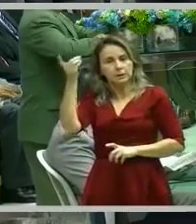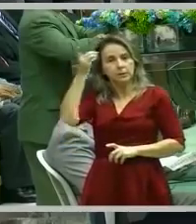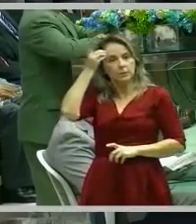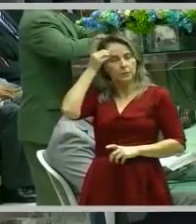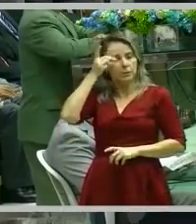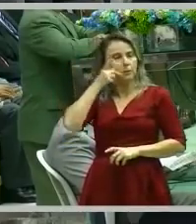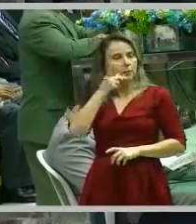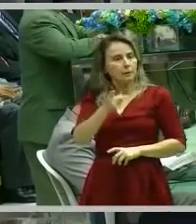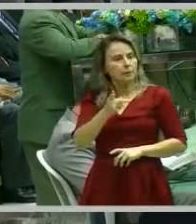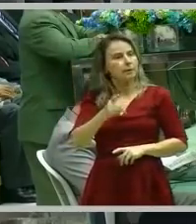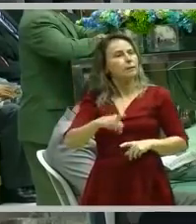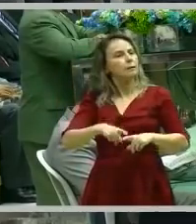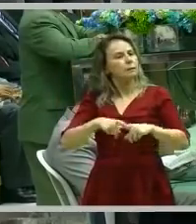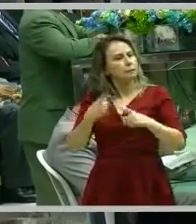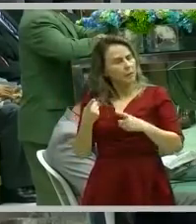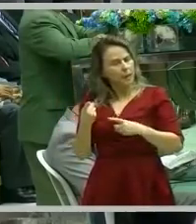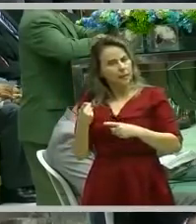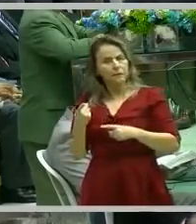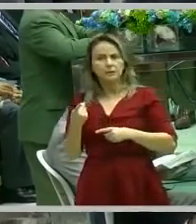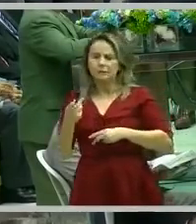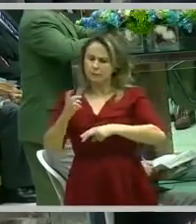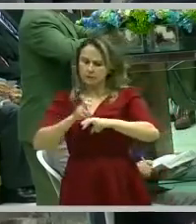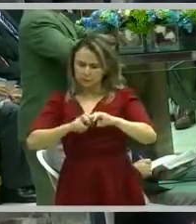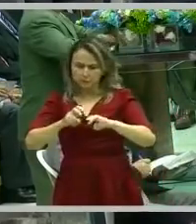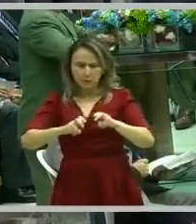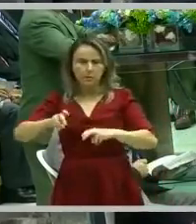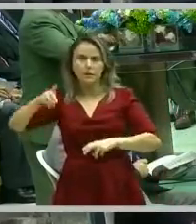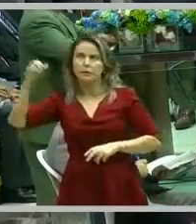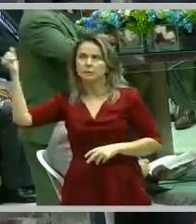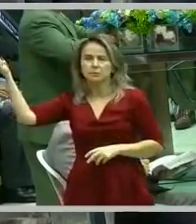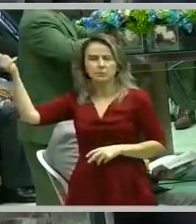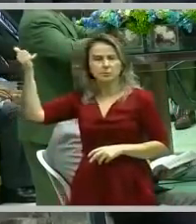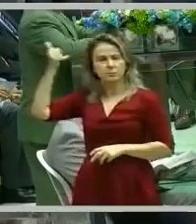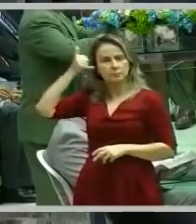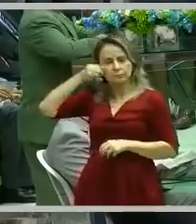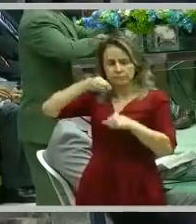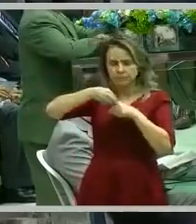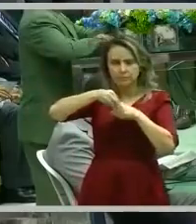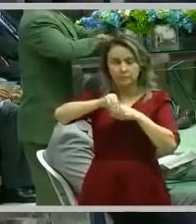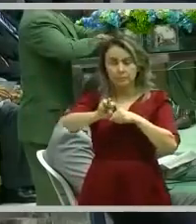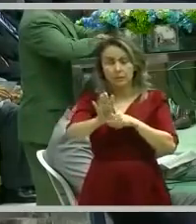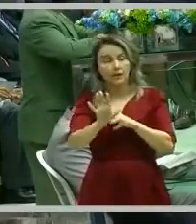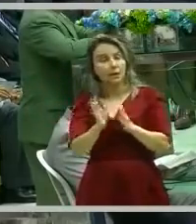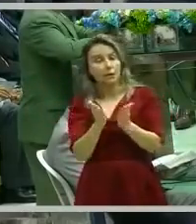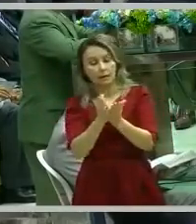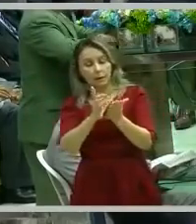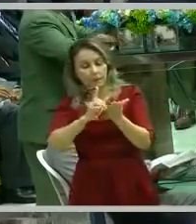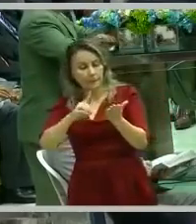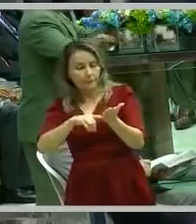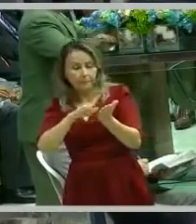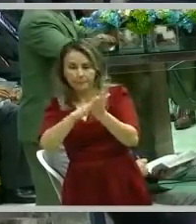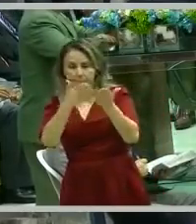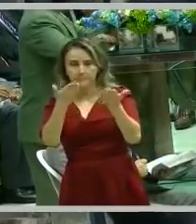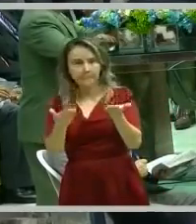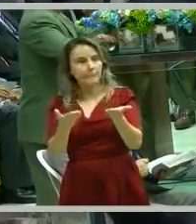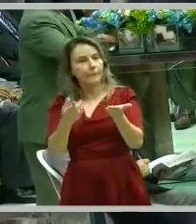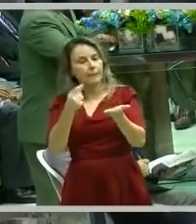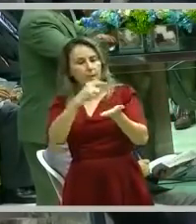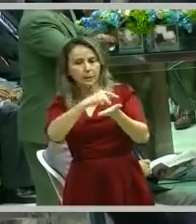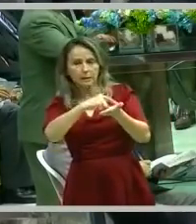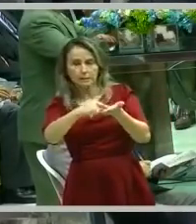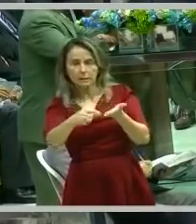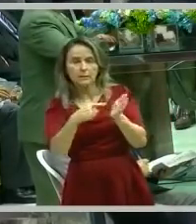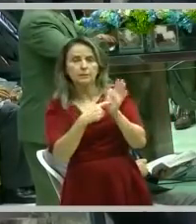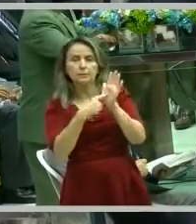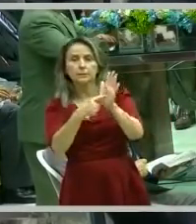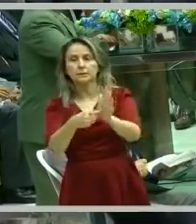a função profética. Quando você abre a Bíblia, quando você cita um versículo, quando você mostra alguma